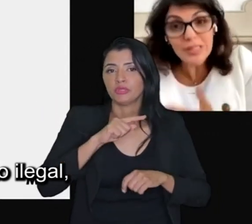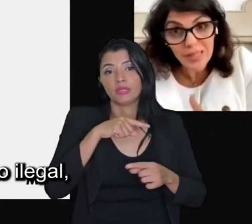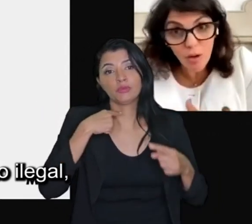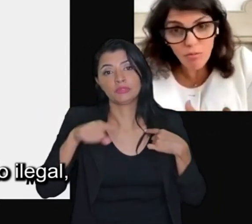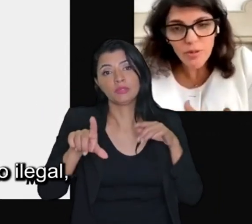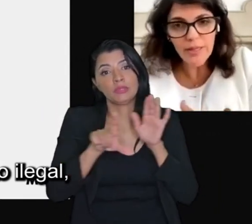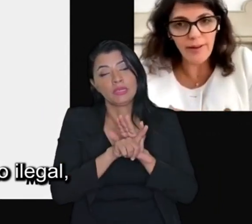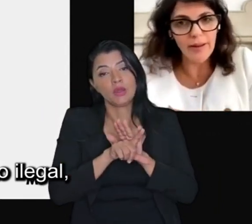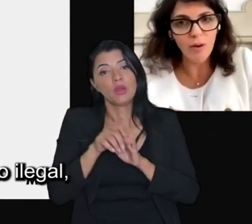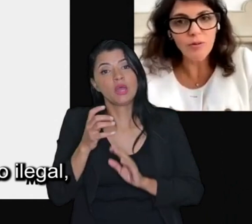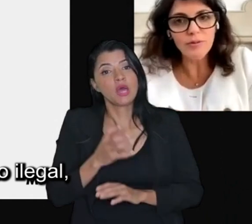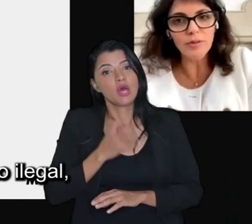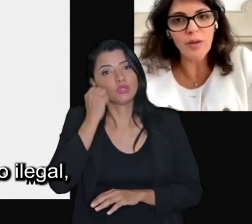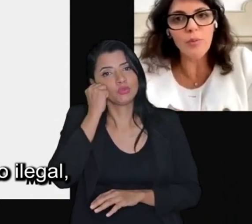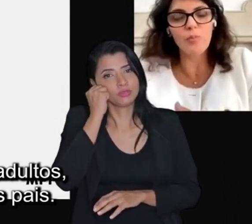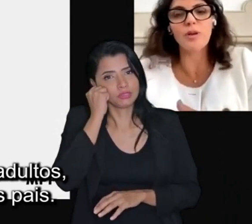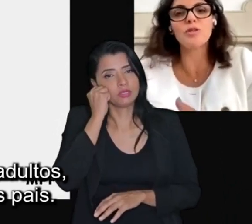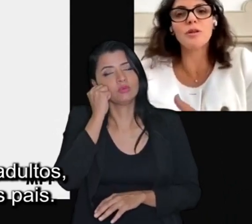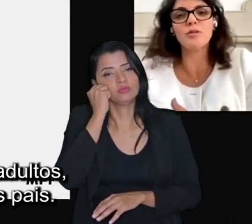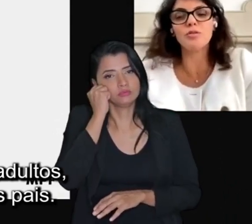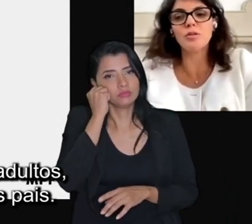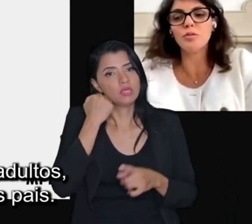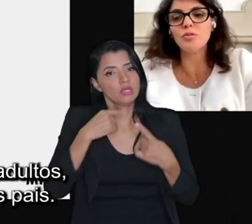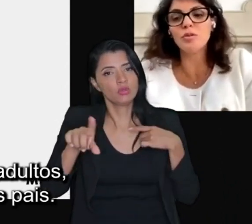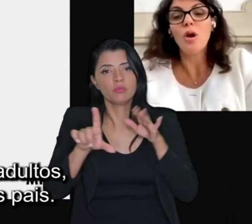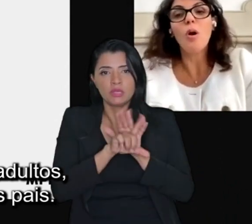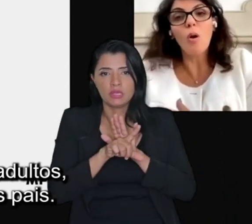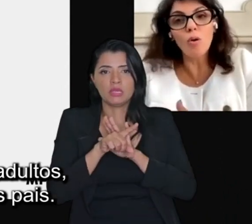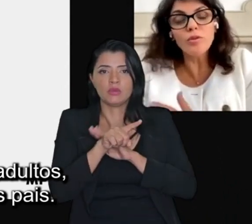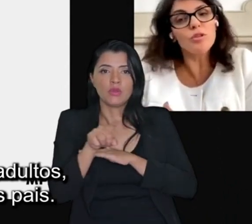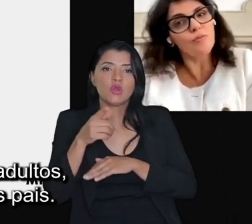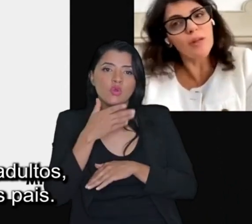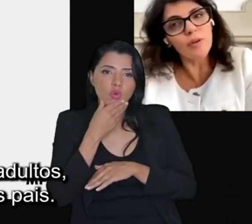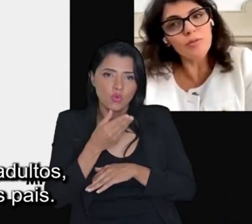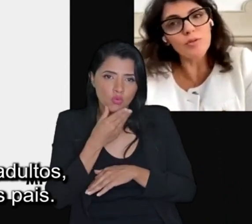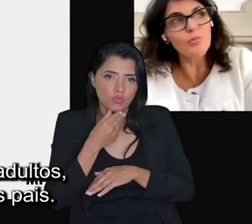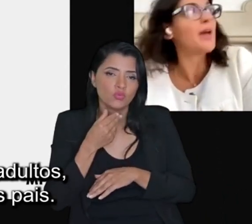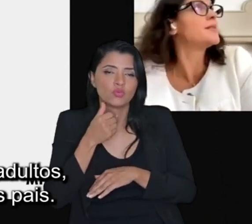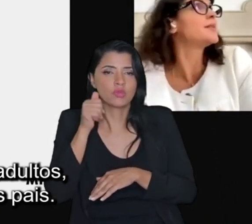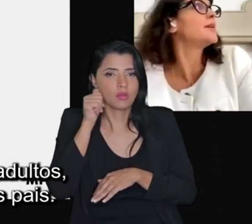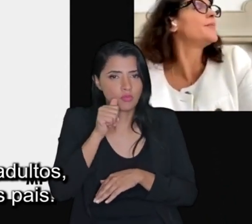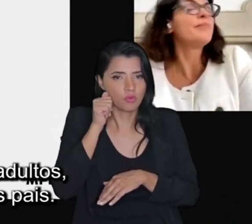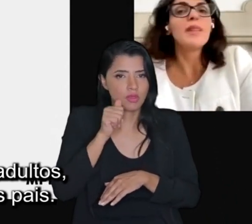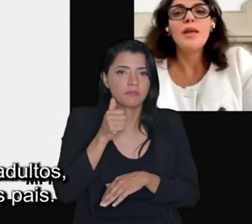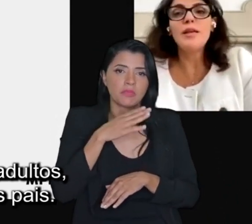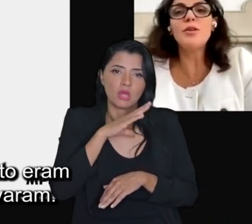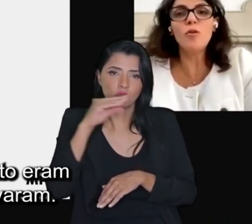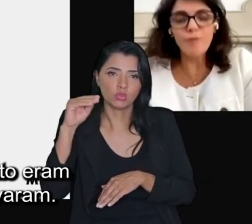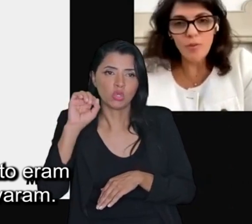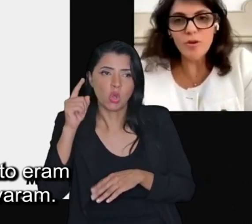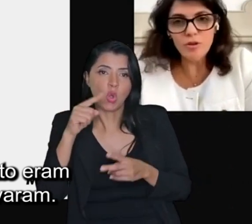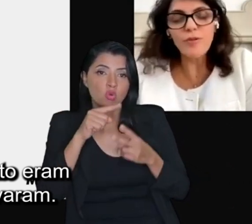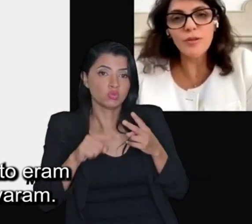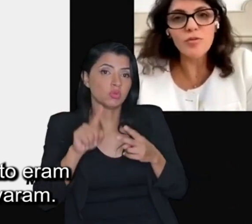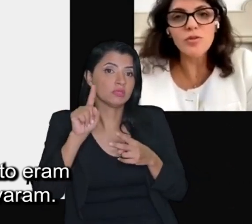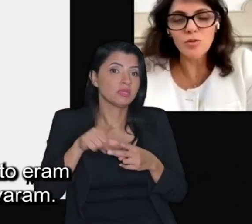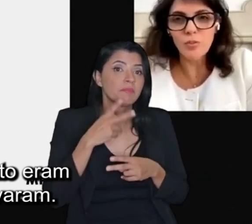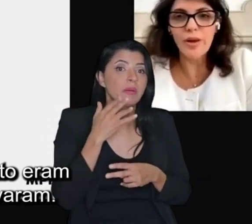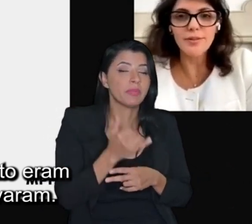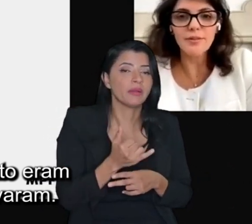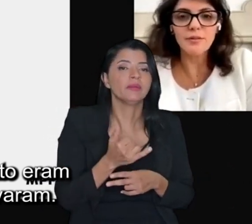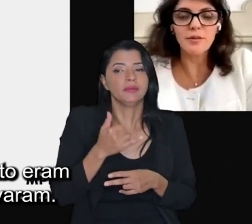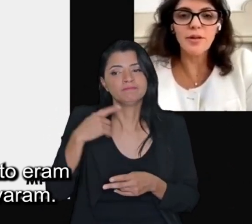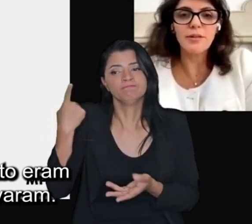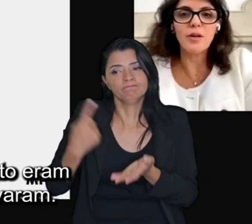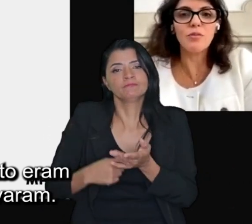de adoção ilegal, né, por parte daqueles 2 adultos. Ou se de fato eram seus pais. E se confirmou que de fato eram